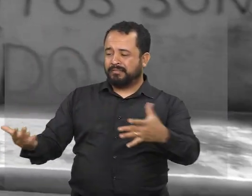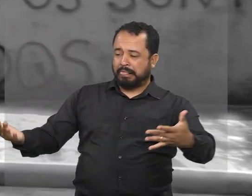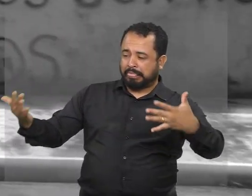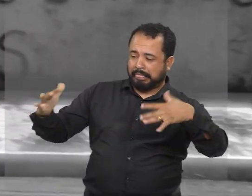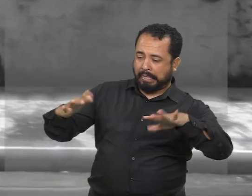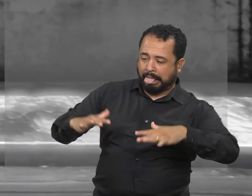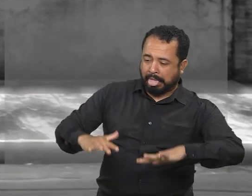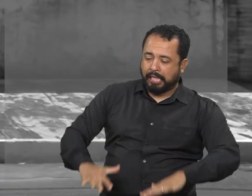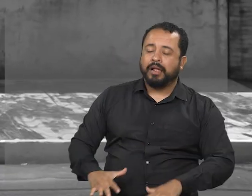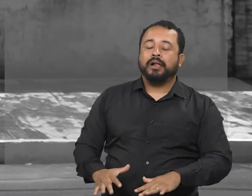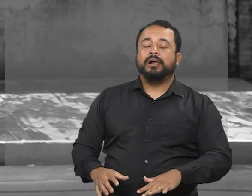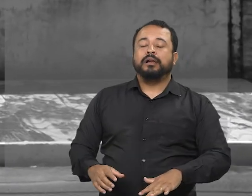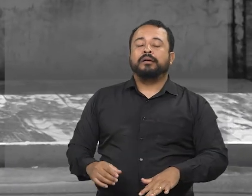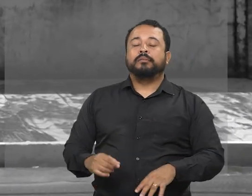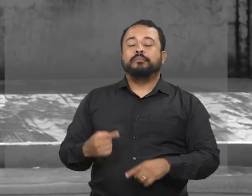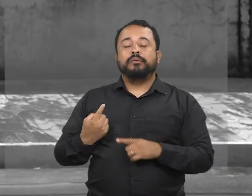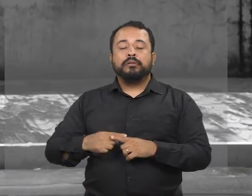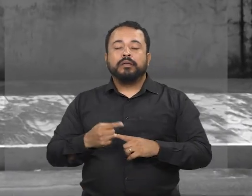descer.